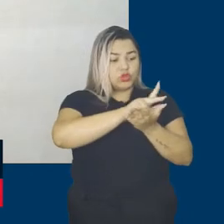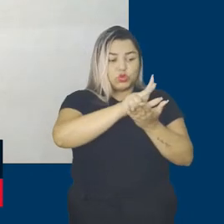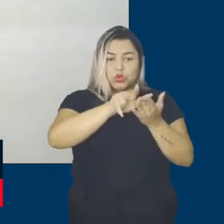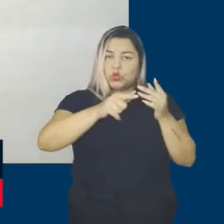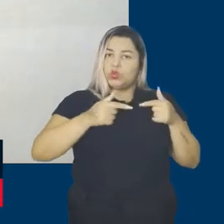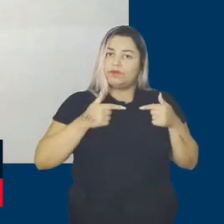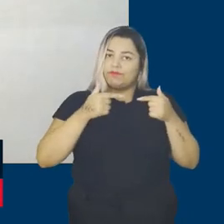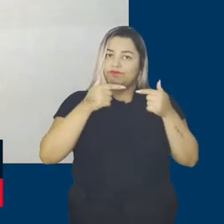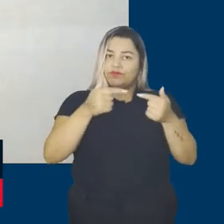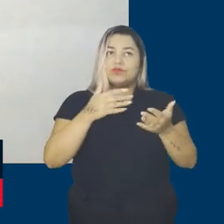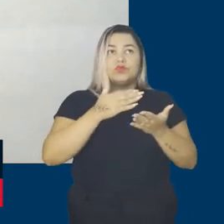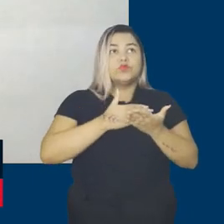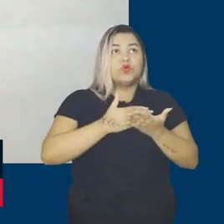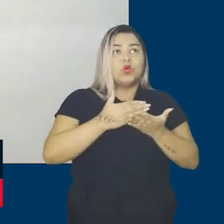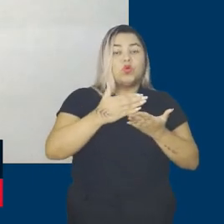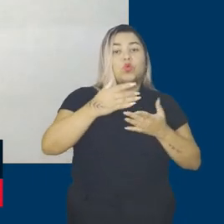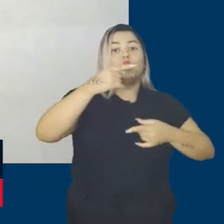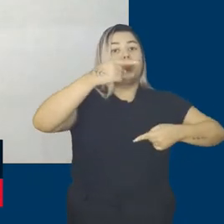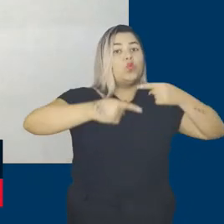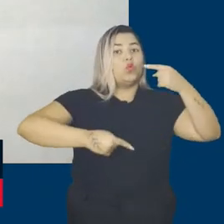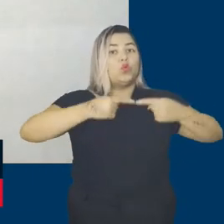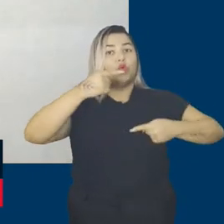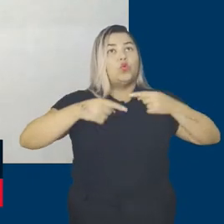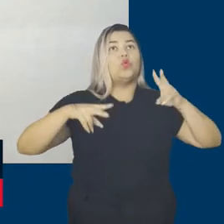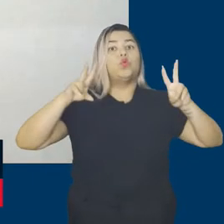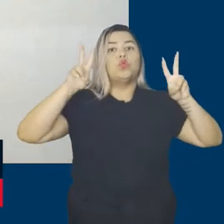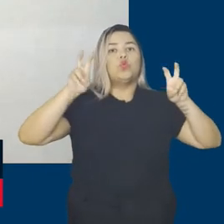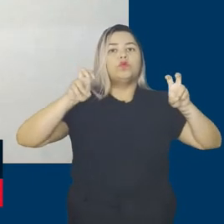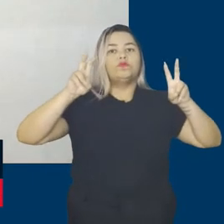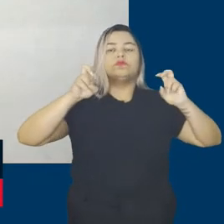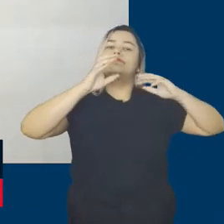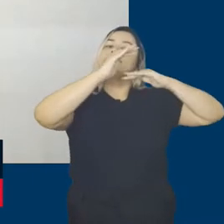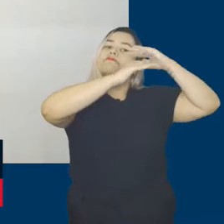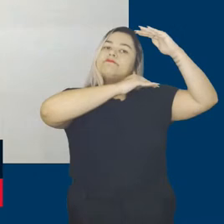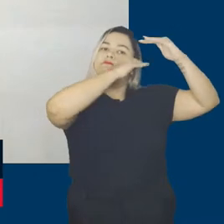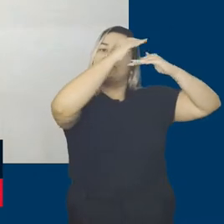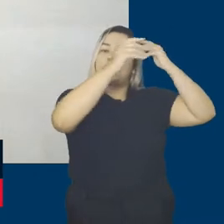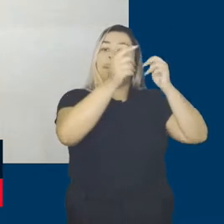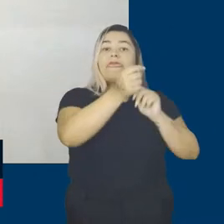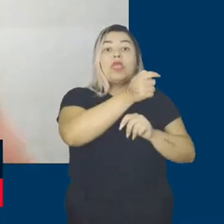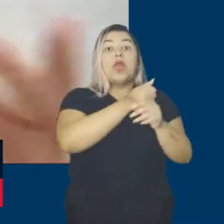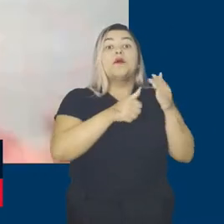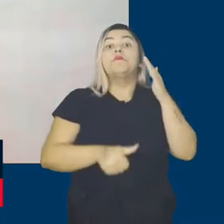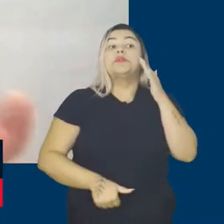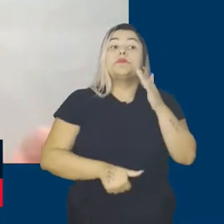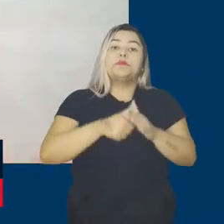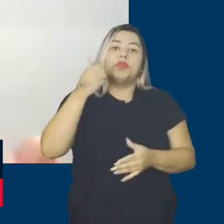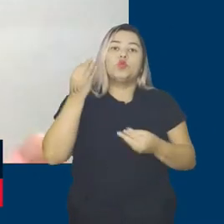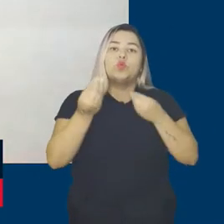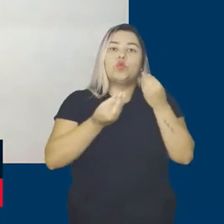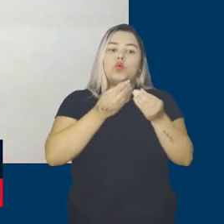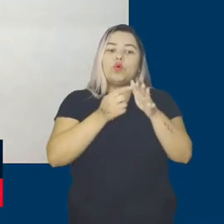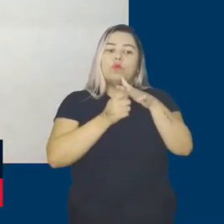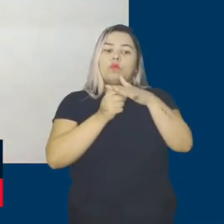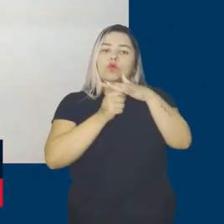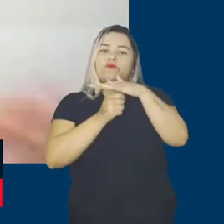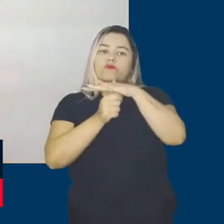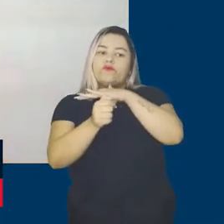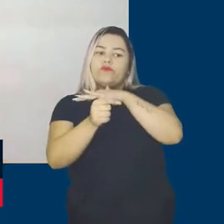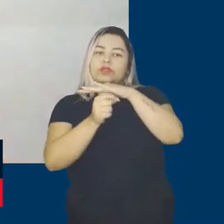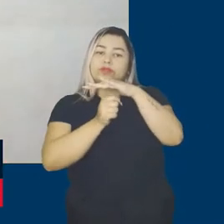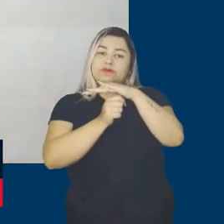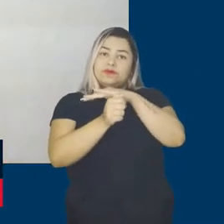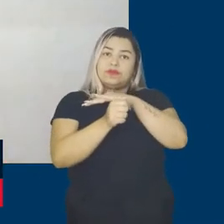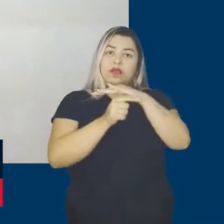e começamos com um debate sobre desenvolvimento econômico. Primeiro, como financiar esse desenvolvimento,